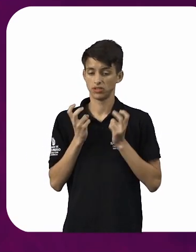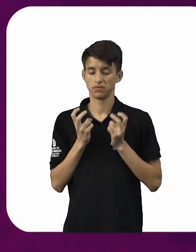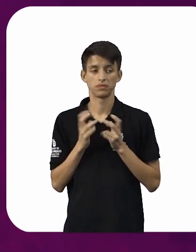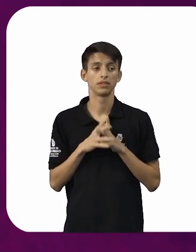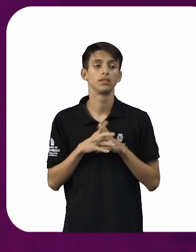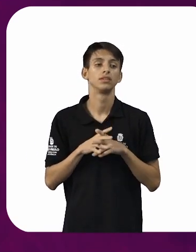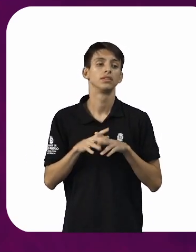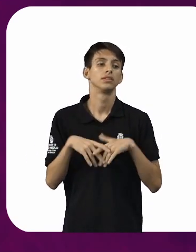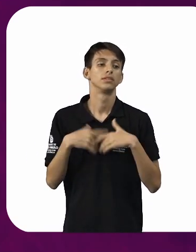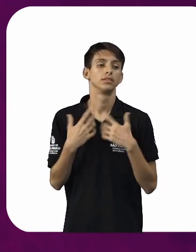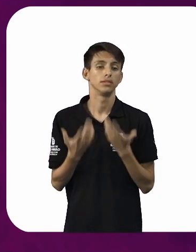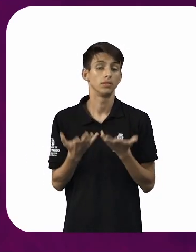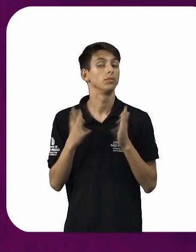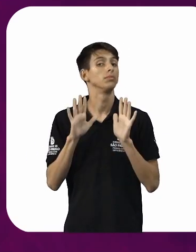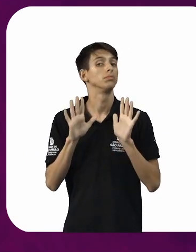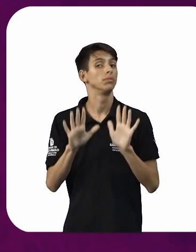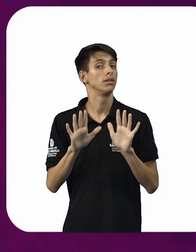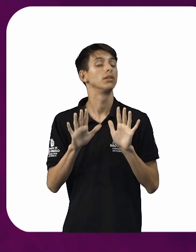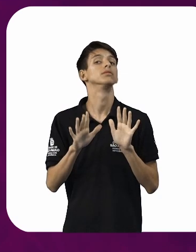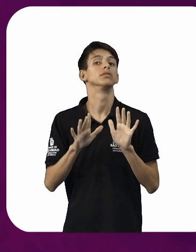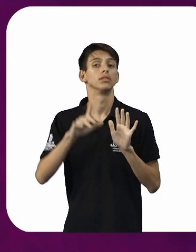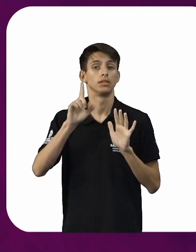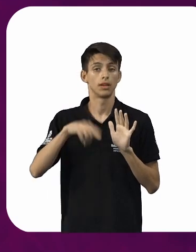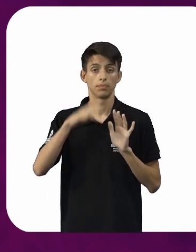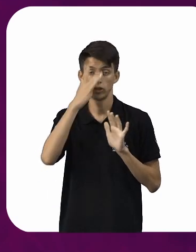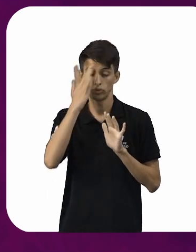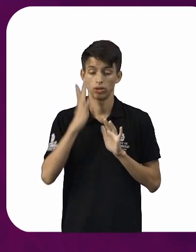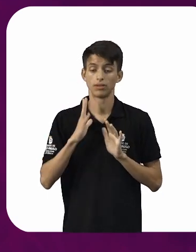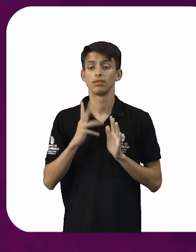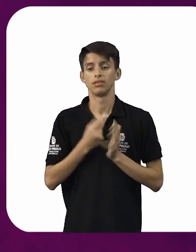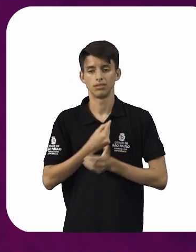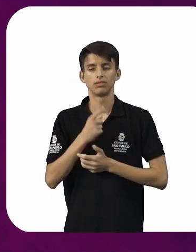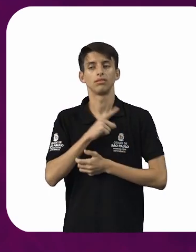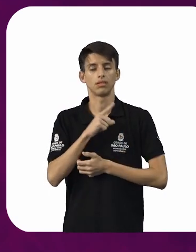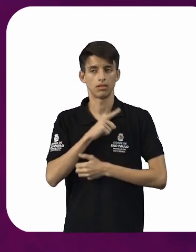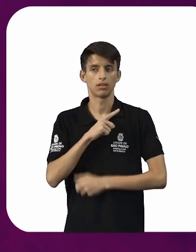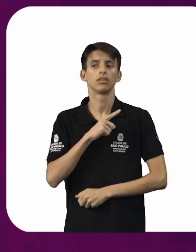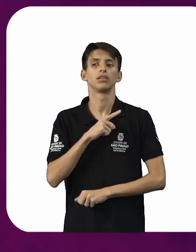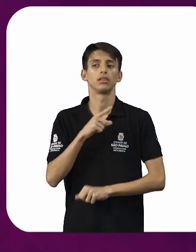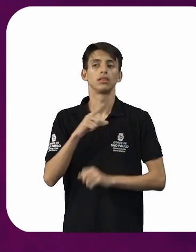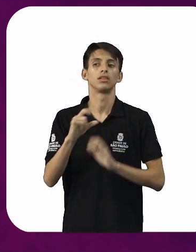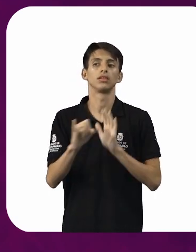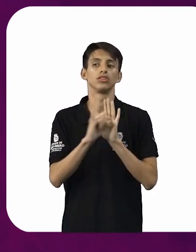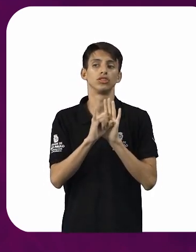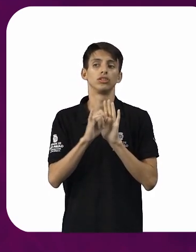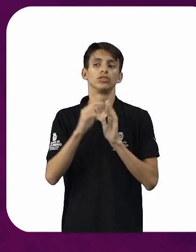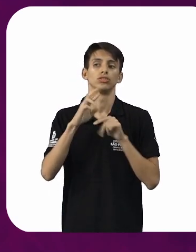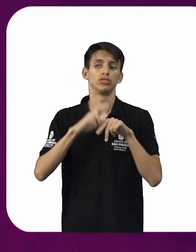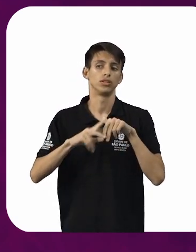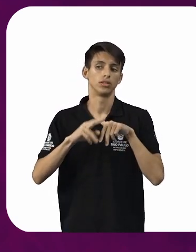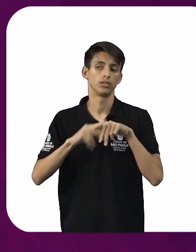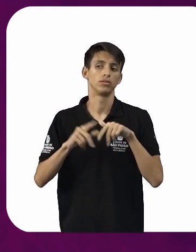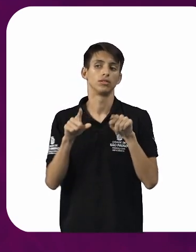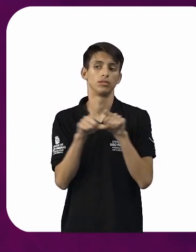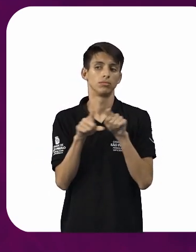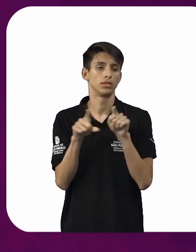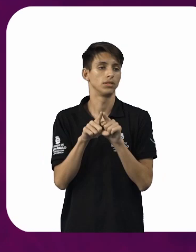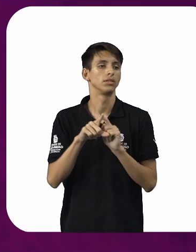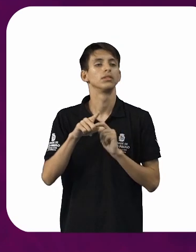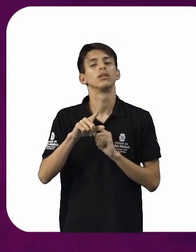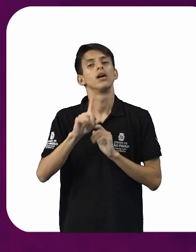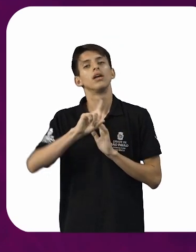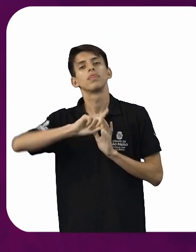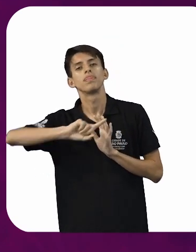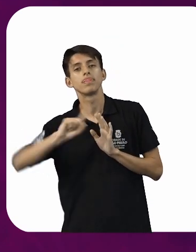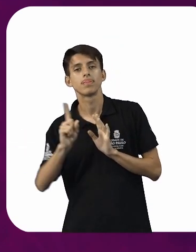vão ter essa questão. Mas as que são trans vão ter essa questão de identidade de gênero também. E tem as pessoas não binárias que